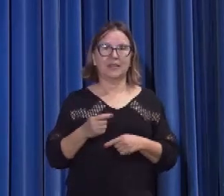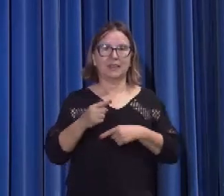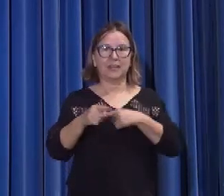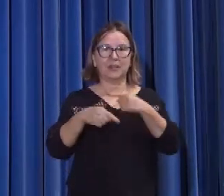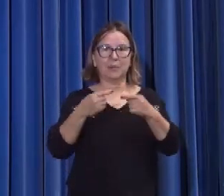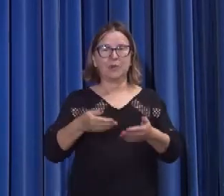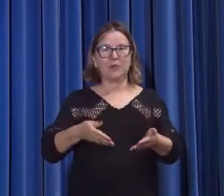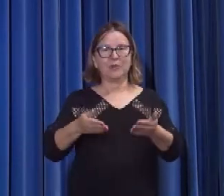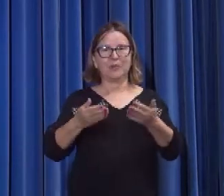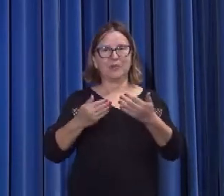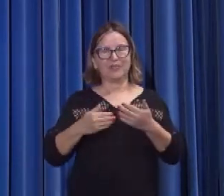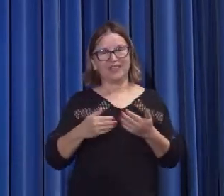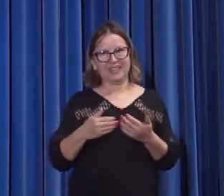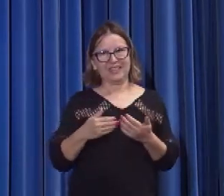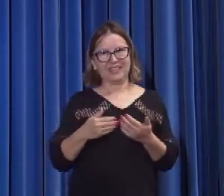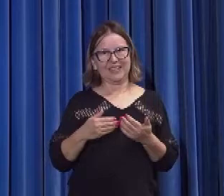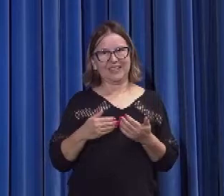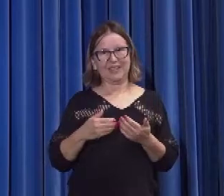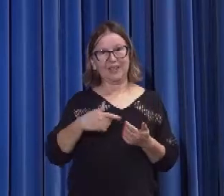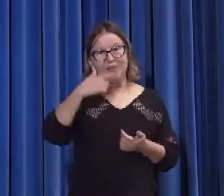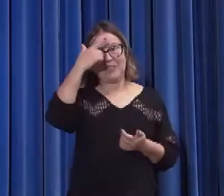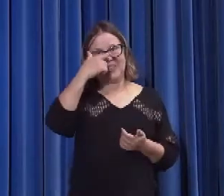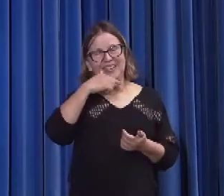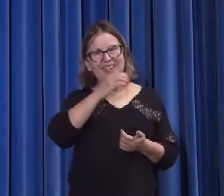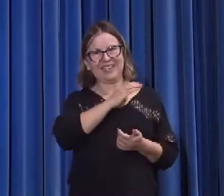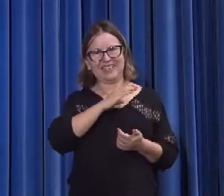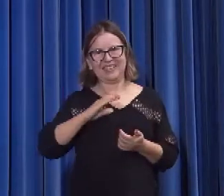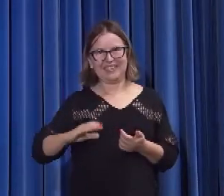ter esperança.